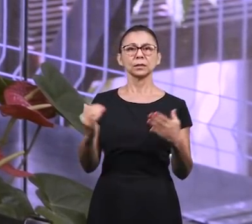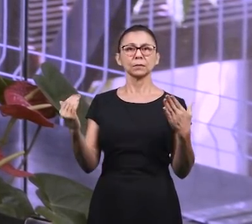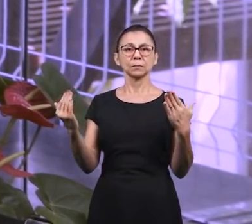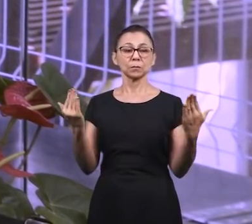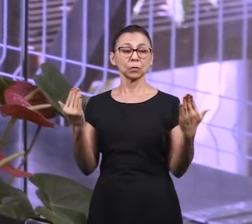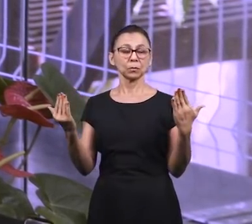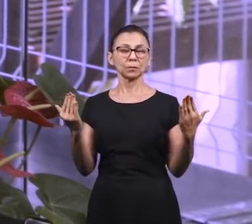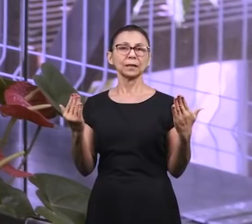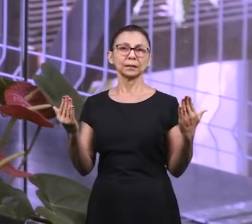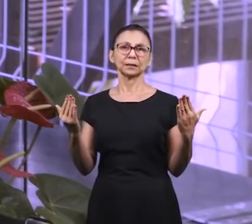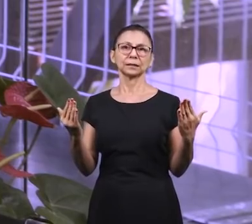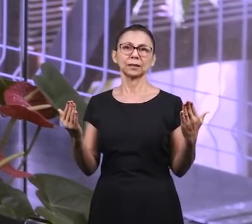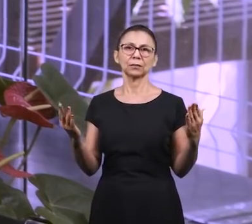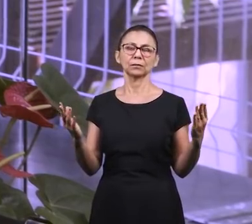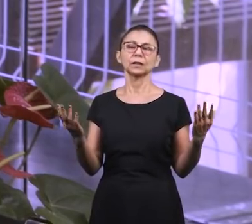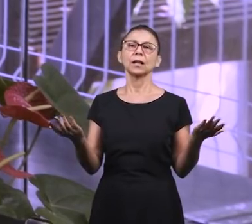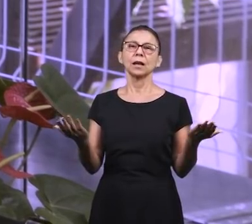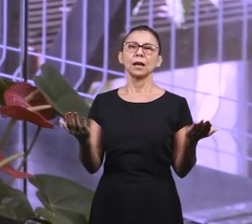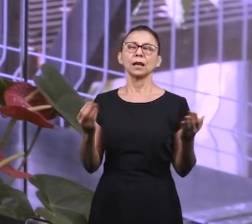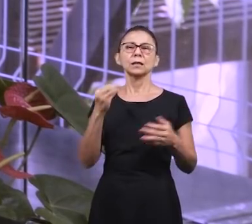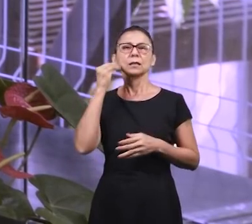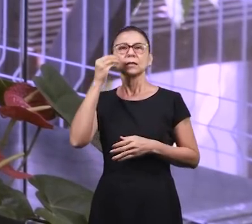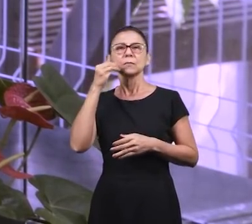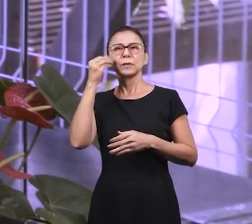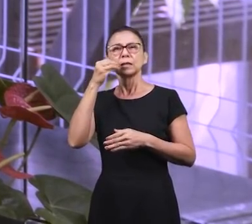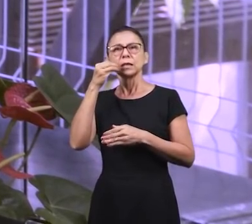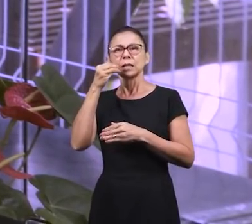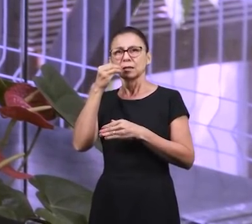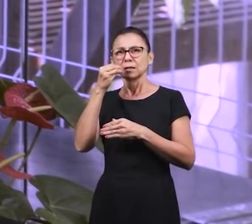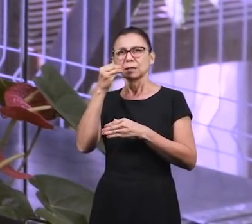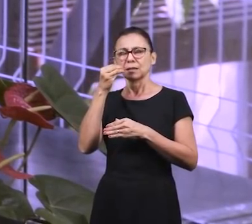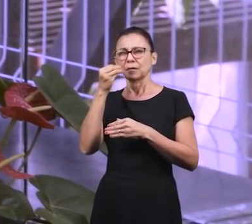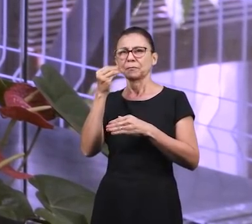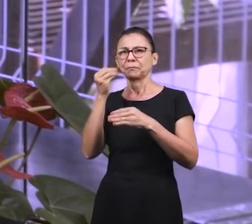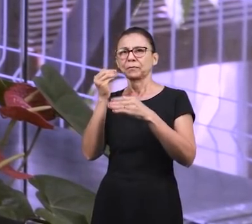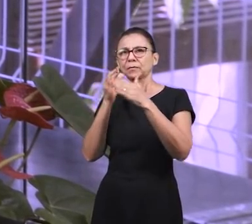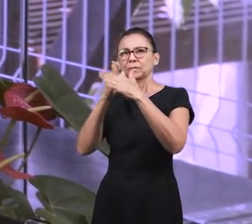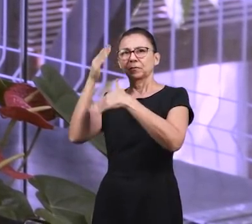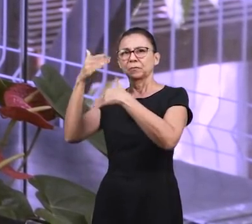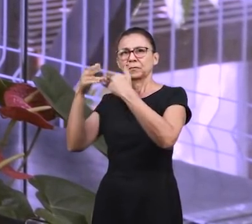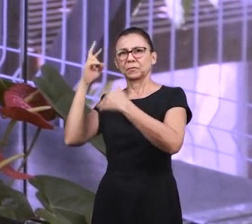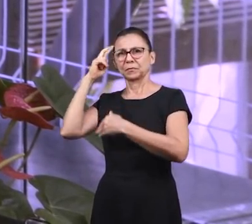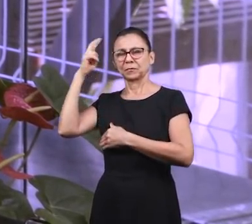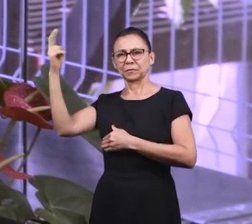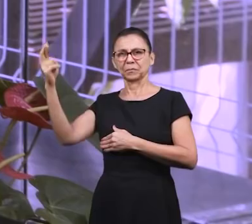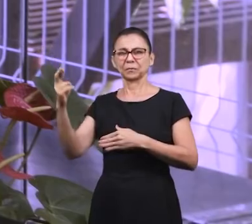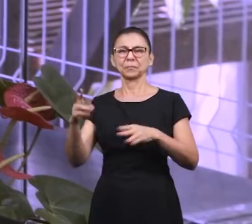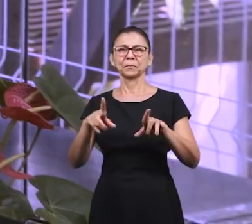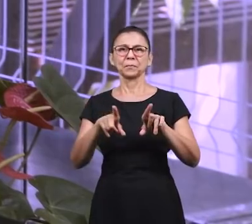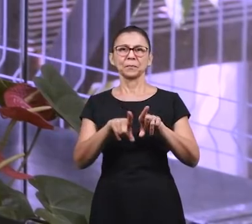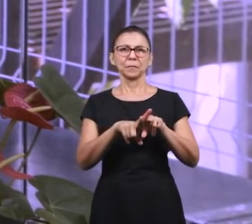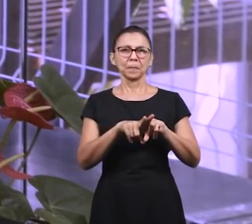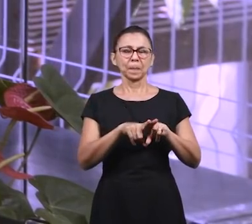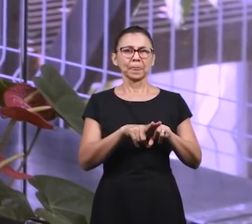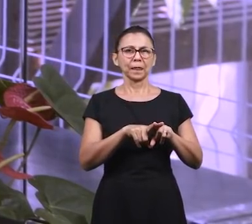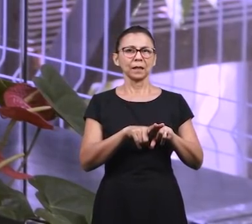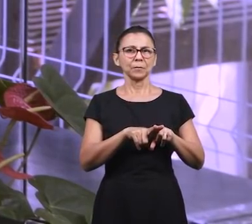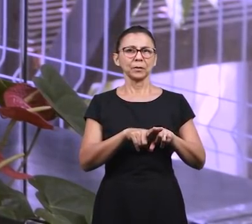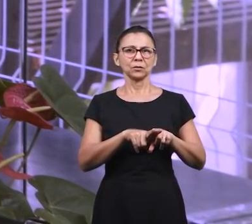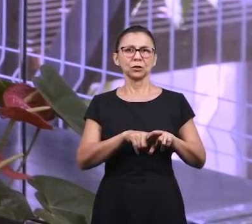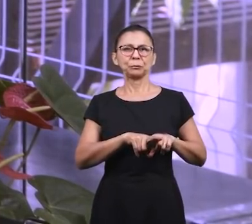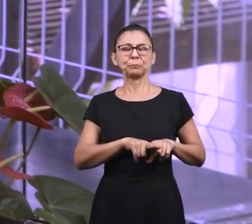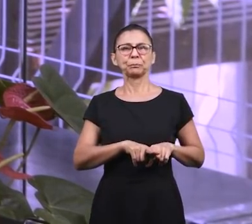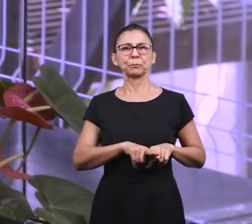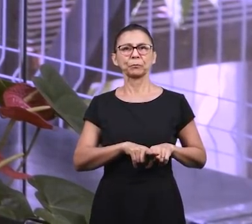associação entre a experiência de entrar no Santo dos Santos e o projeto de salvação. Logo depois, no quadro Organização e Método,